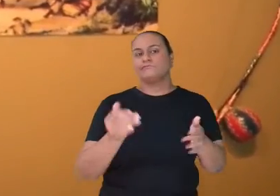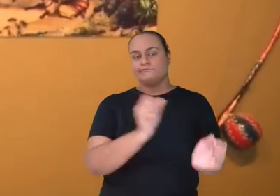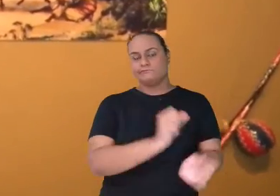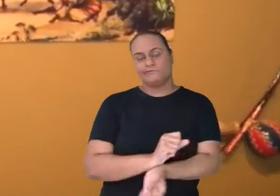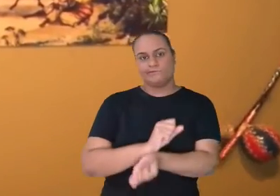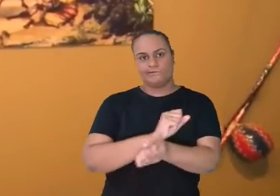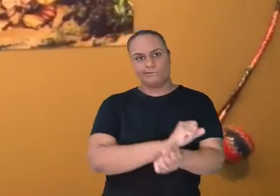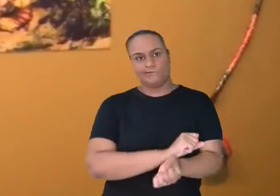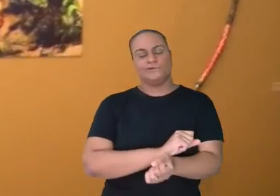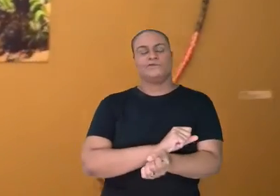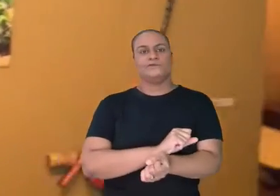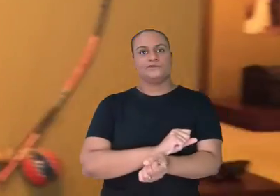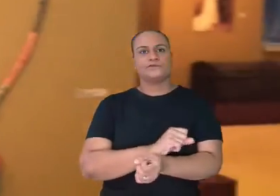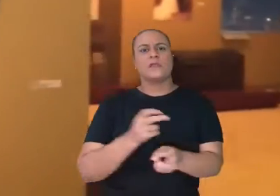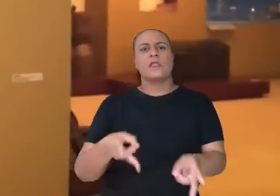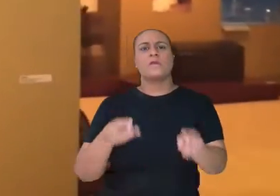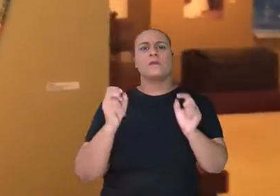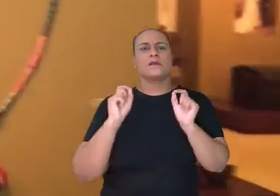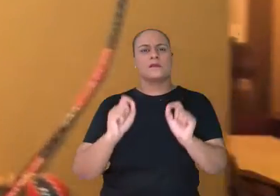gente vê